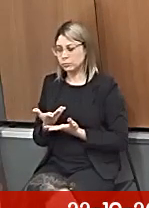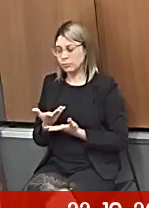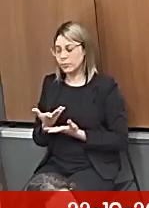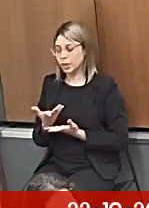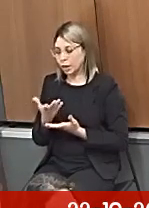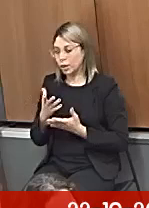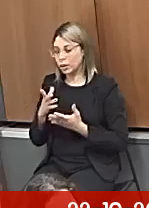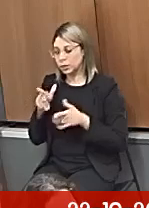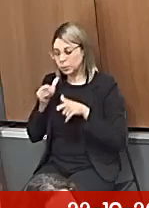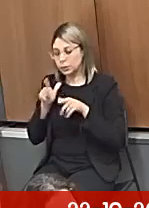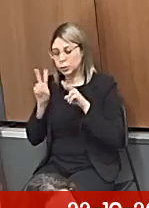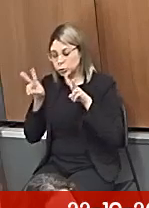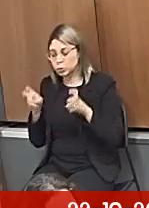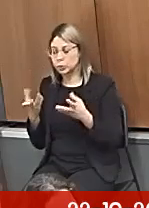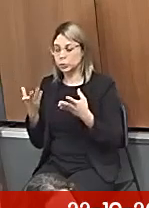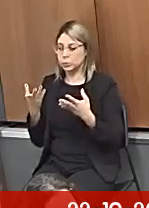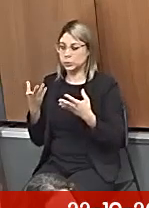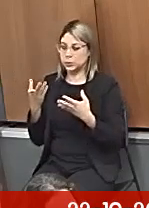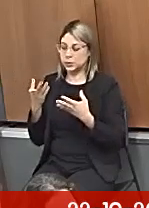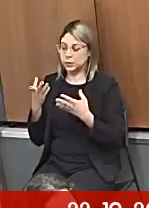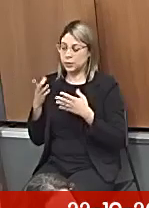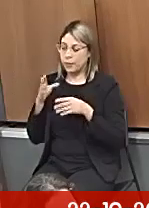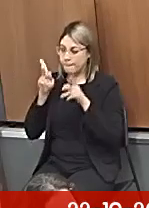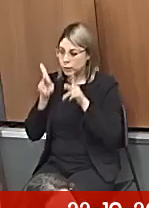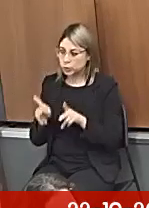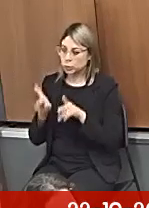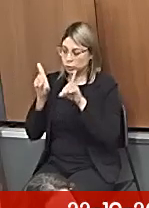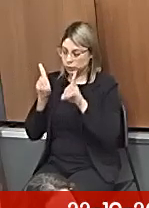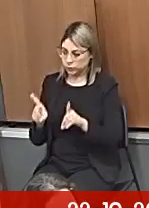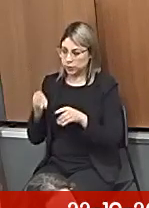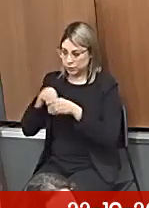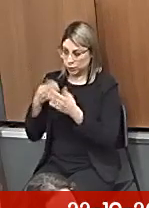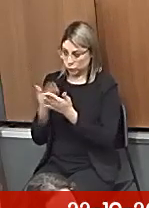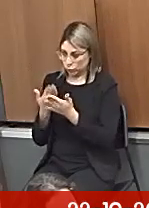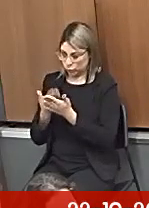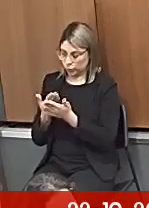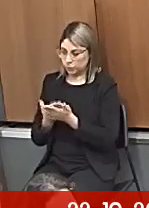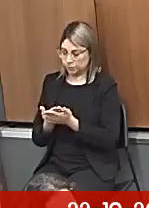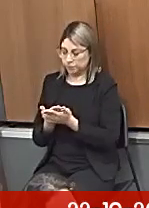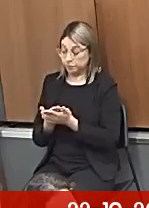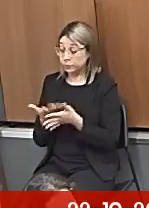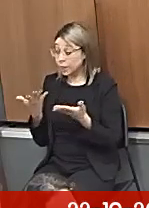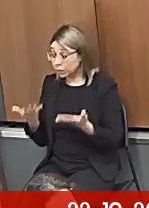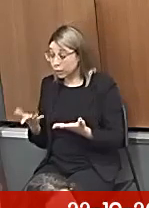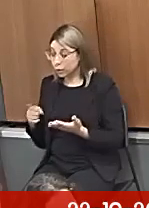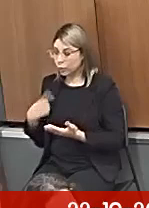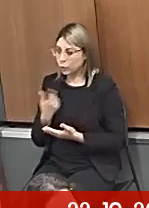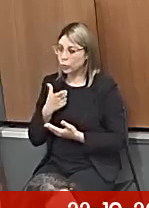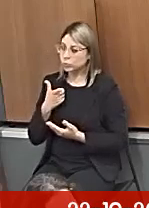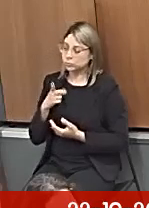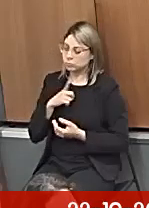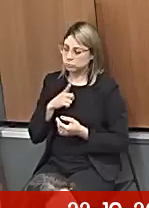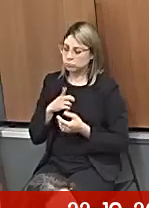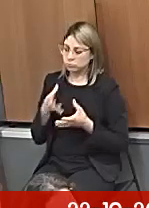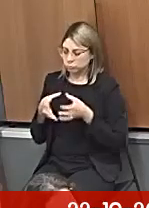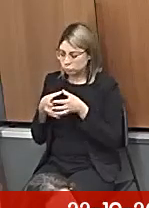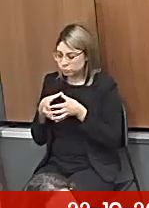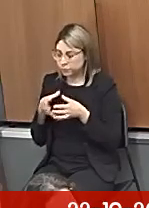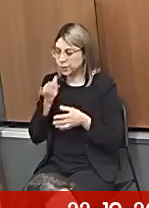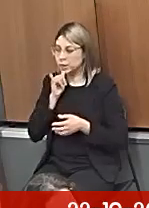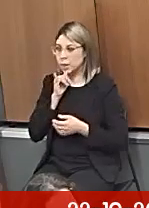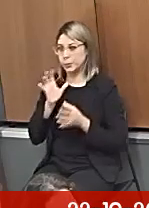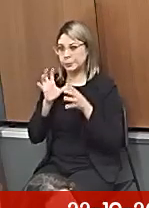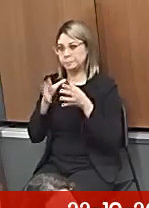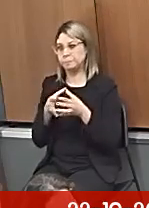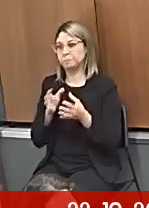matéria da inclusão da pessoa com deficiência na escola. É um fórum, esse vai ser o educacional. Então, a gente vai tirar comissões. Comissões, por